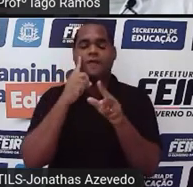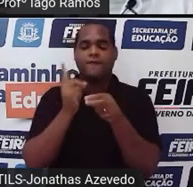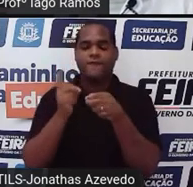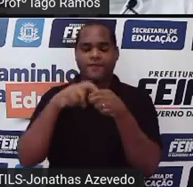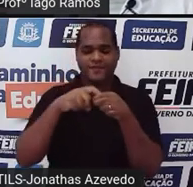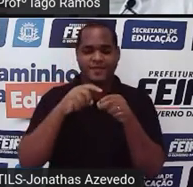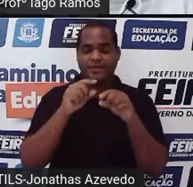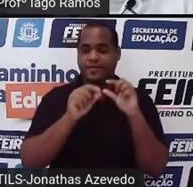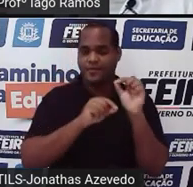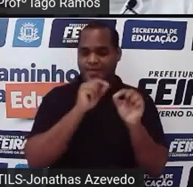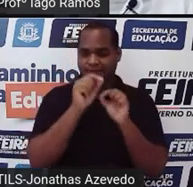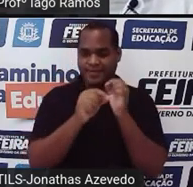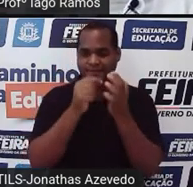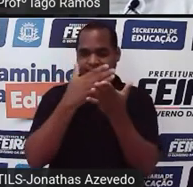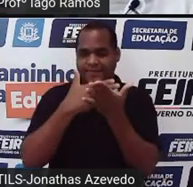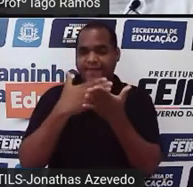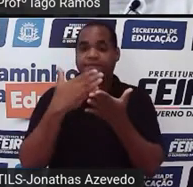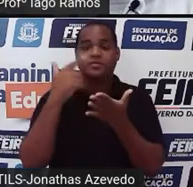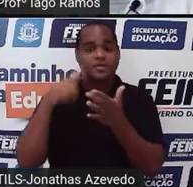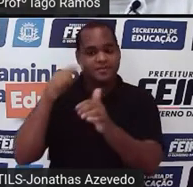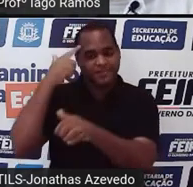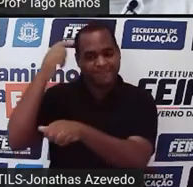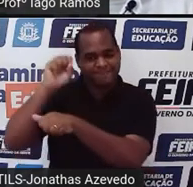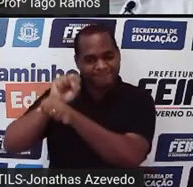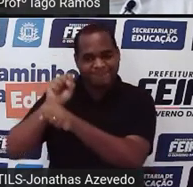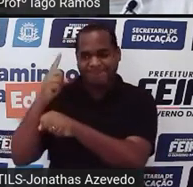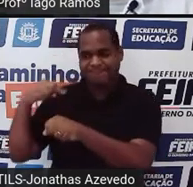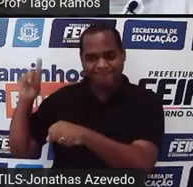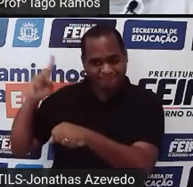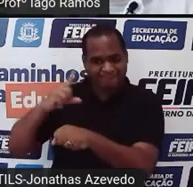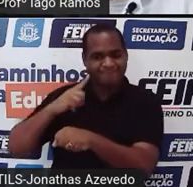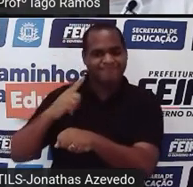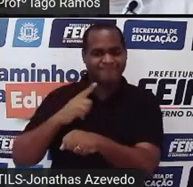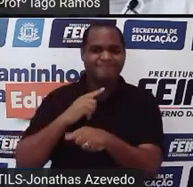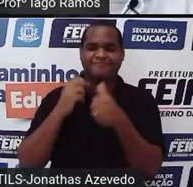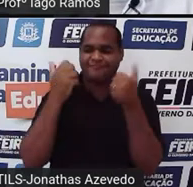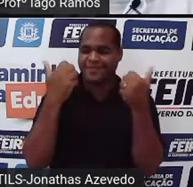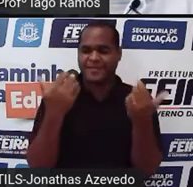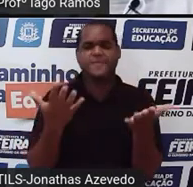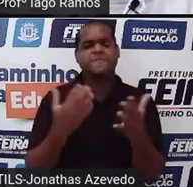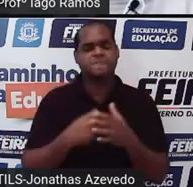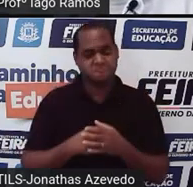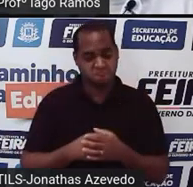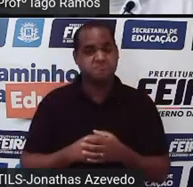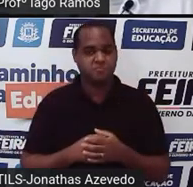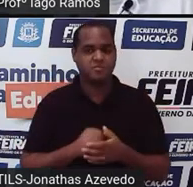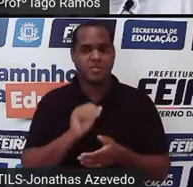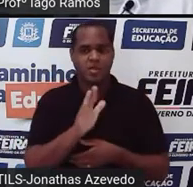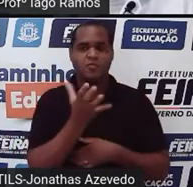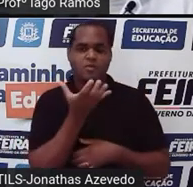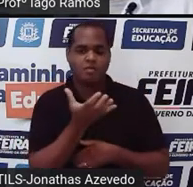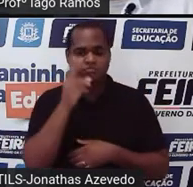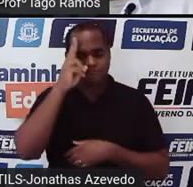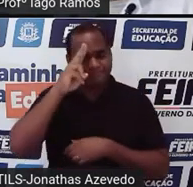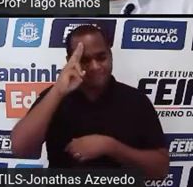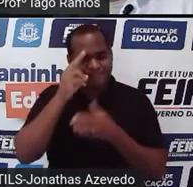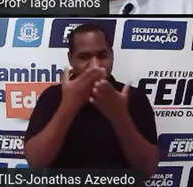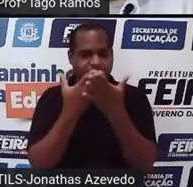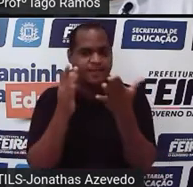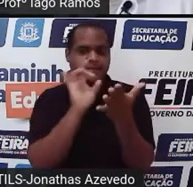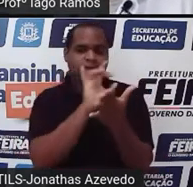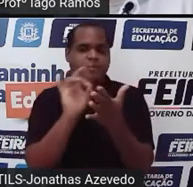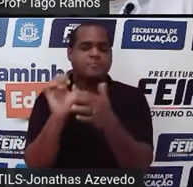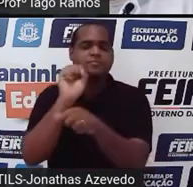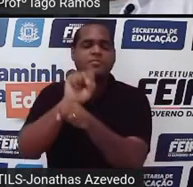a partir da onde a gente parou na aula anterior ah tá claro que eu vou lembrar para você Onde foi que a gente